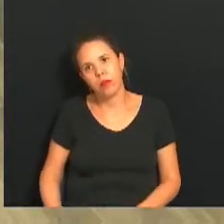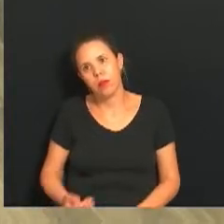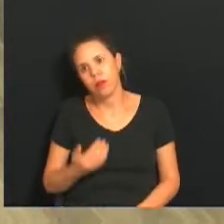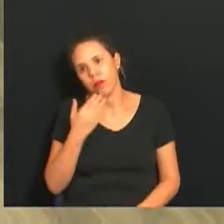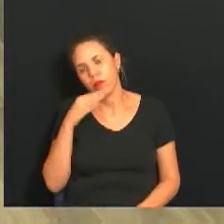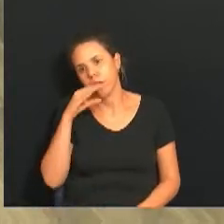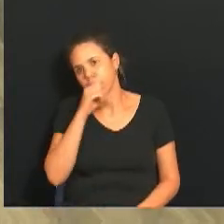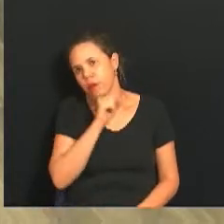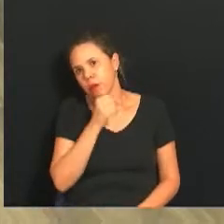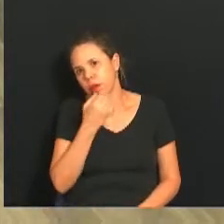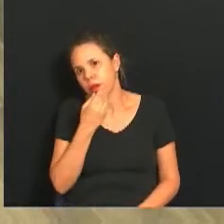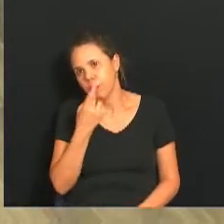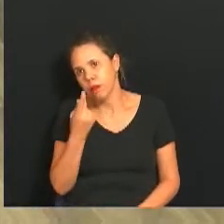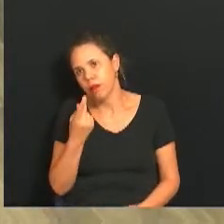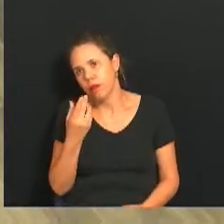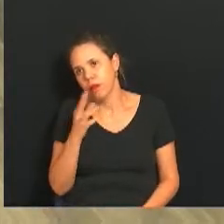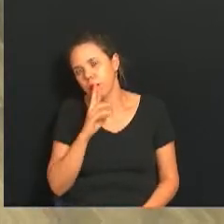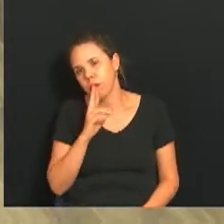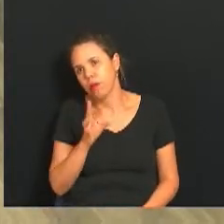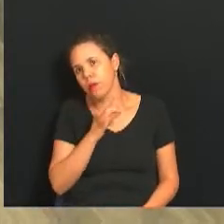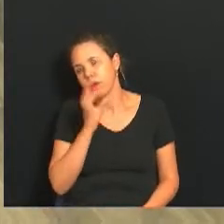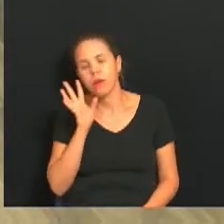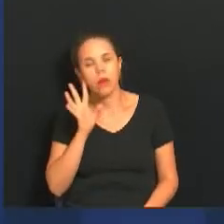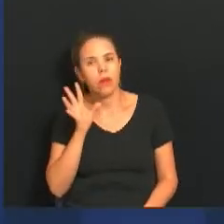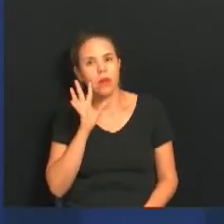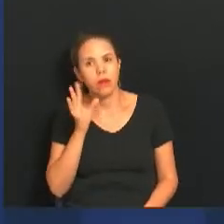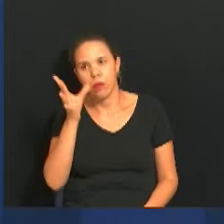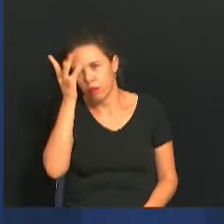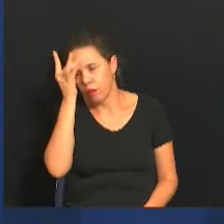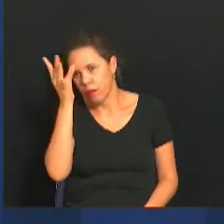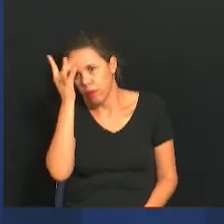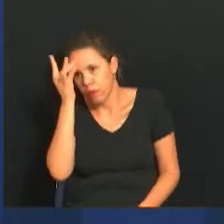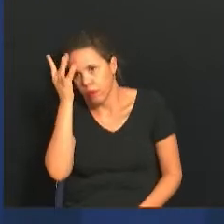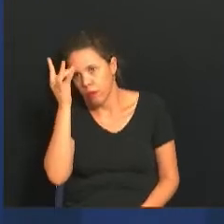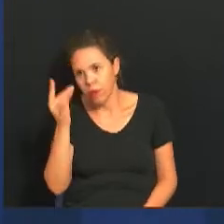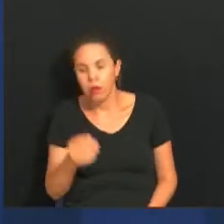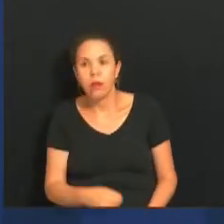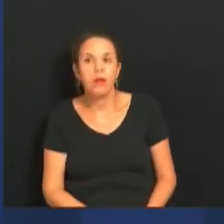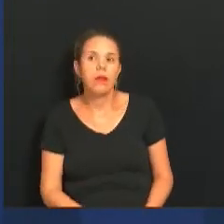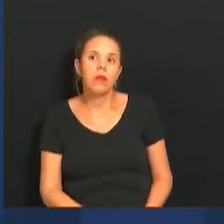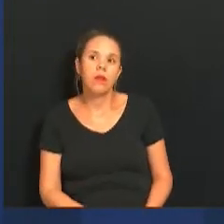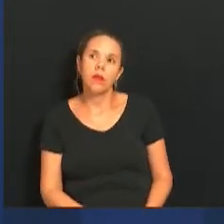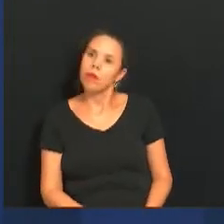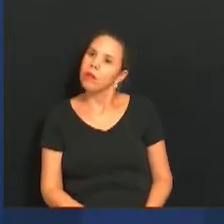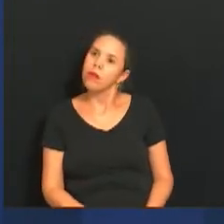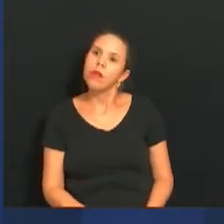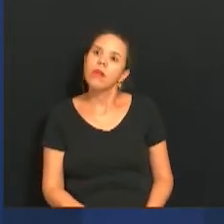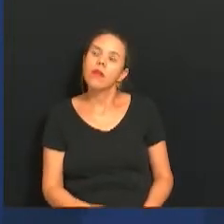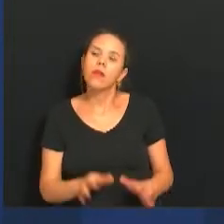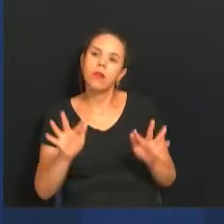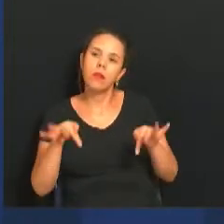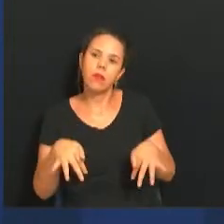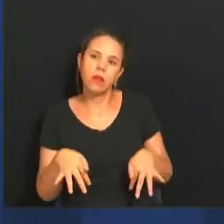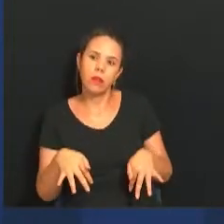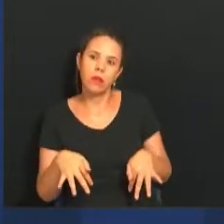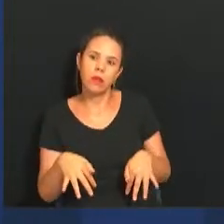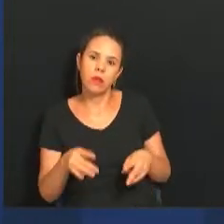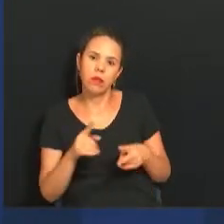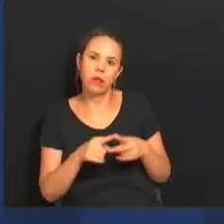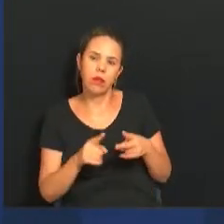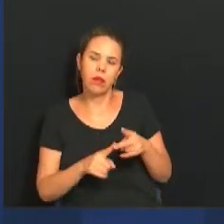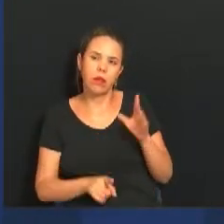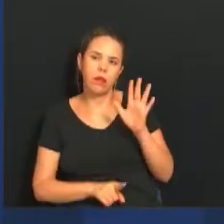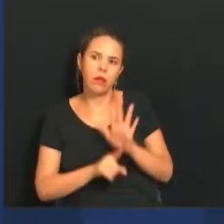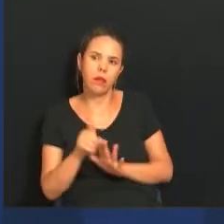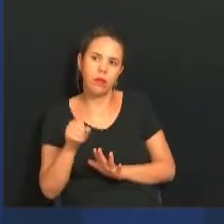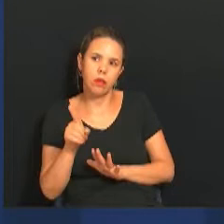pouquinho. Não, está sendo muito bom essa aula, mas eu vou pedir só mais um pouquinho aqui, só para eu encerrar aqui com mais 2 perguntinhas, e